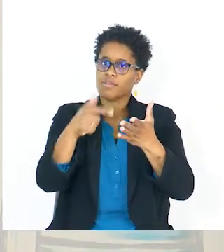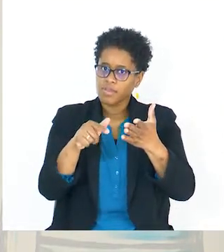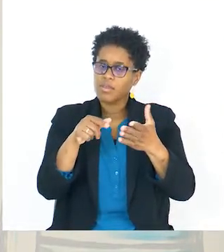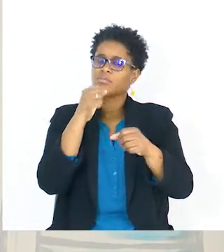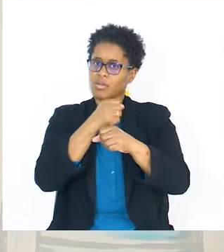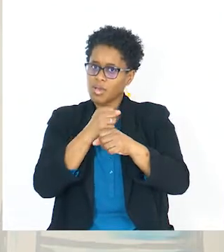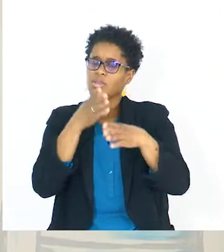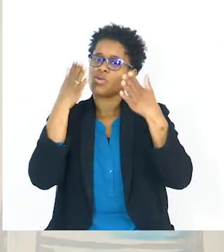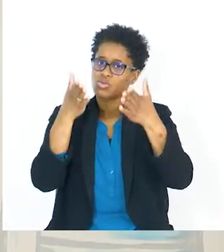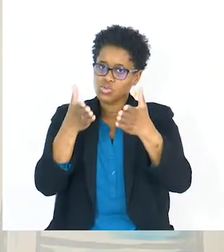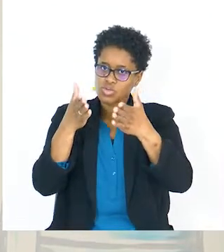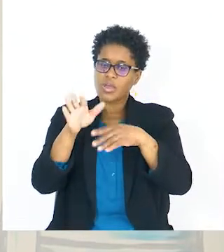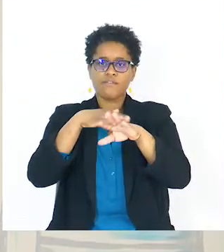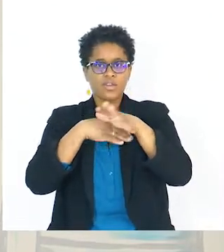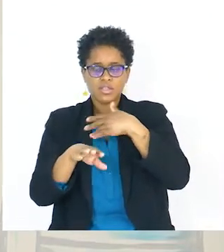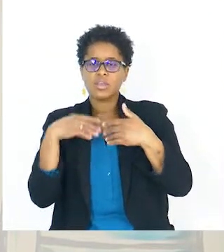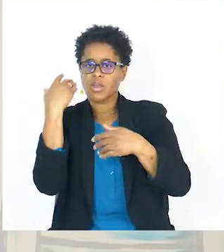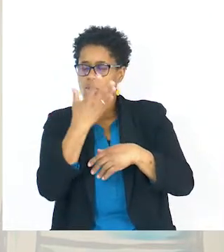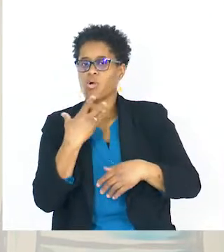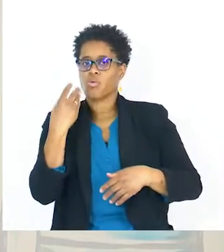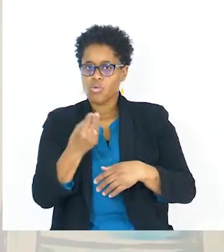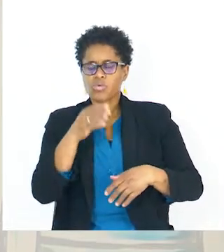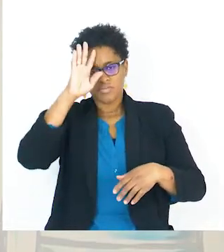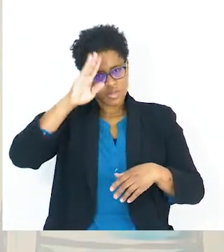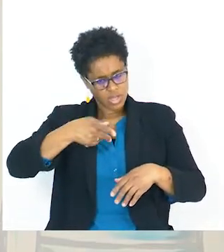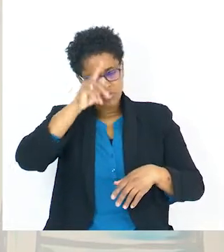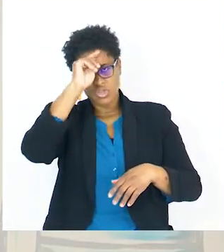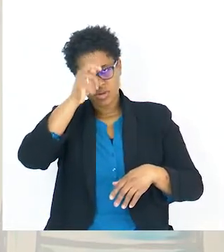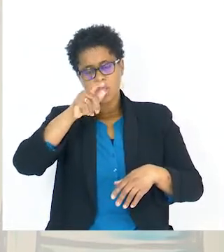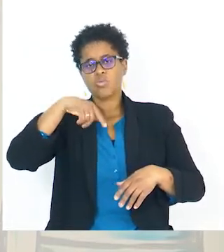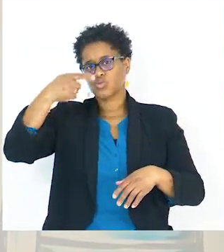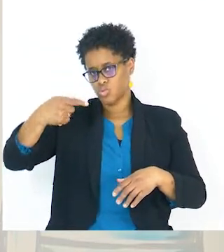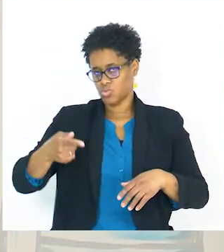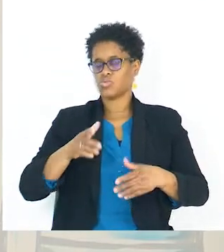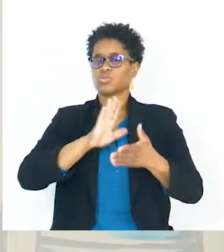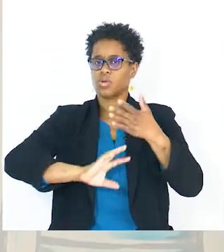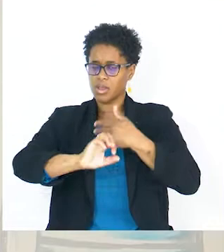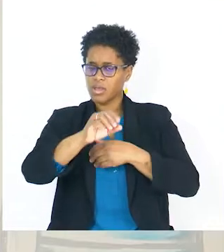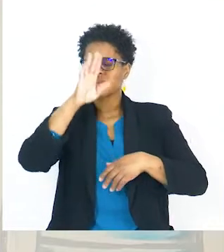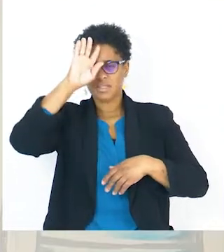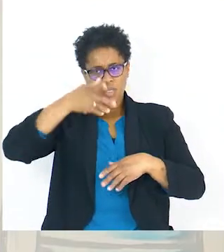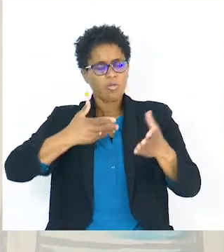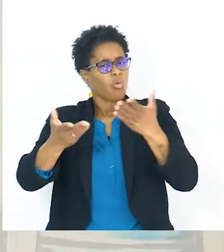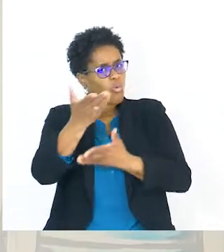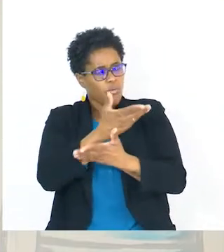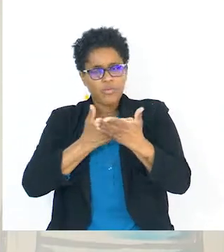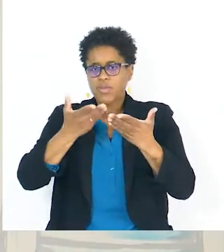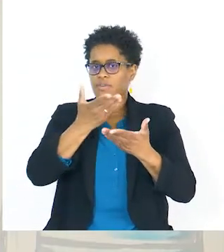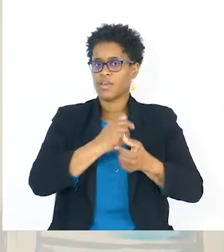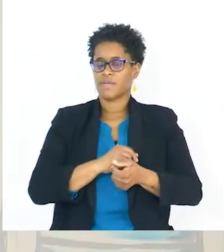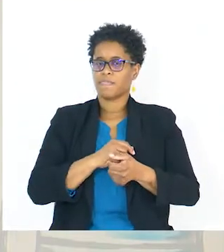papel de quê? De ajudar, de fazer com que o aluno saiba respeitar os outros, saibam